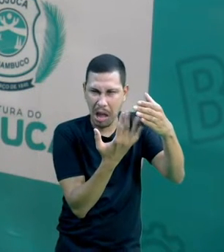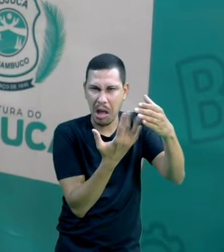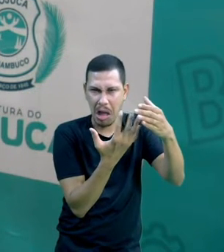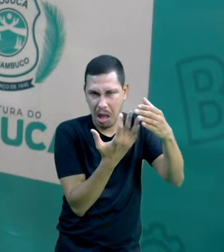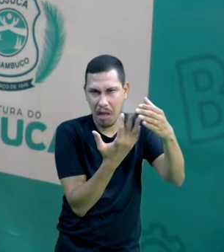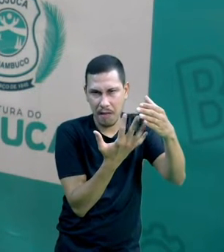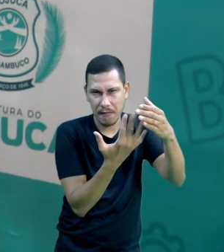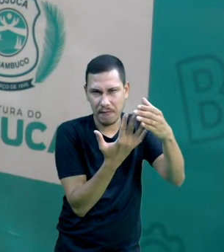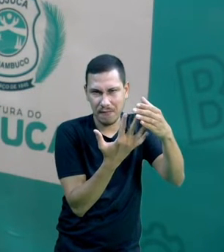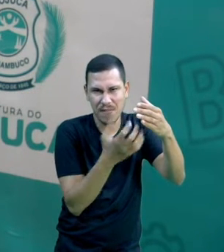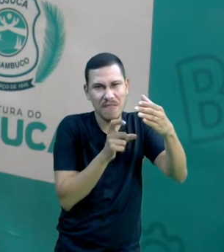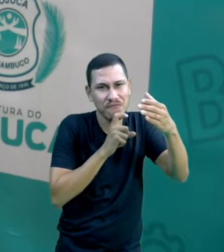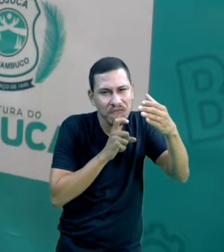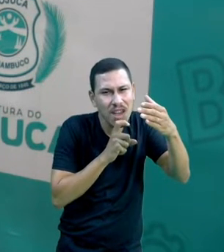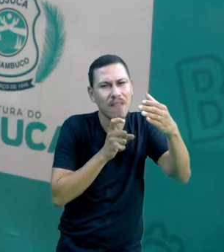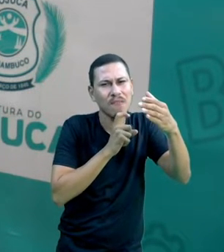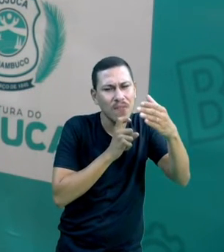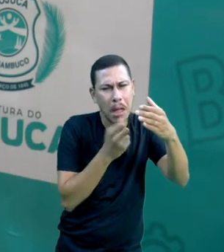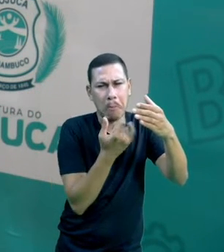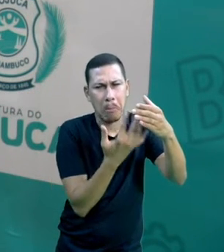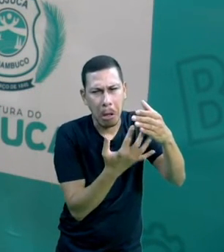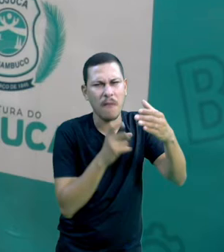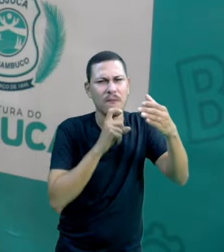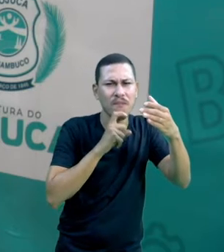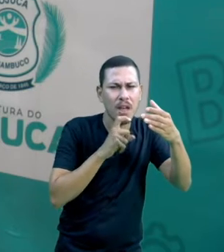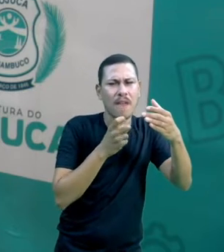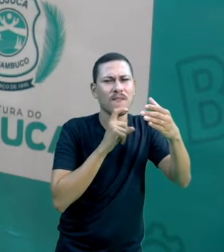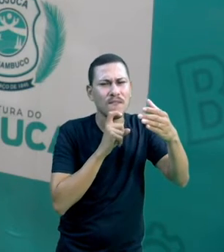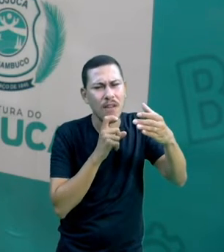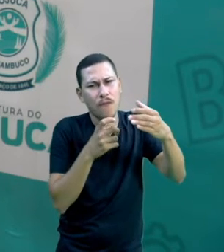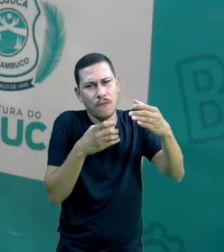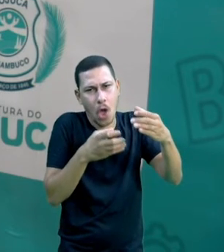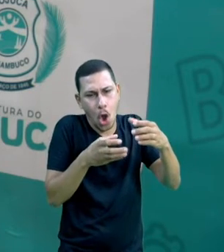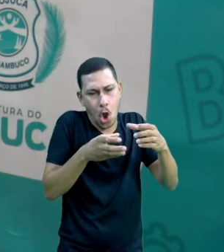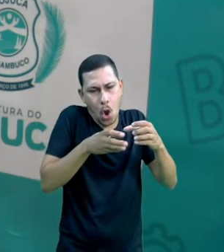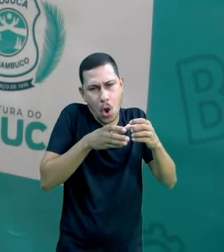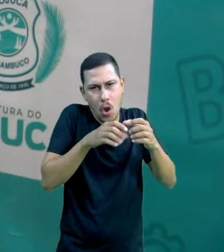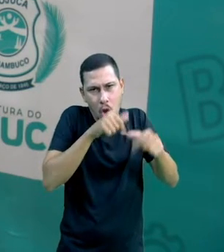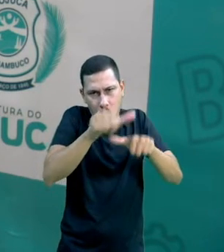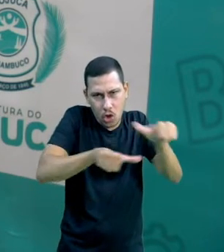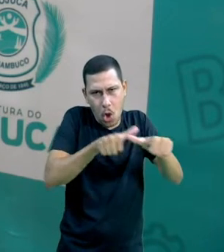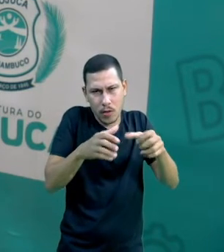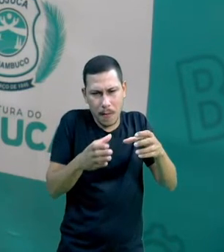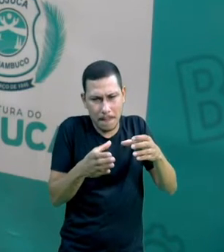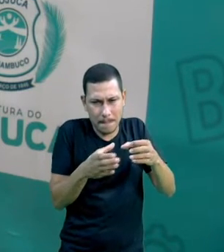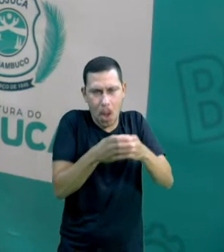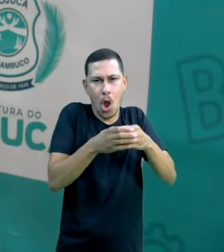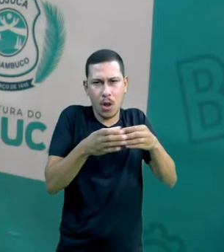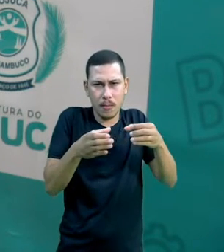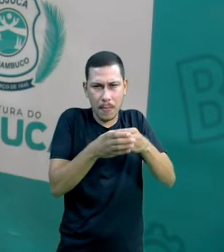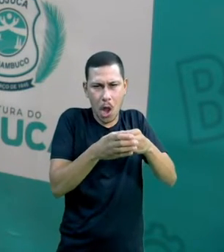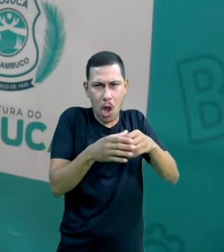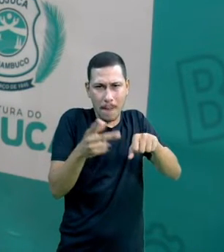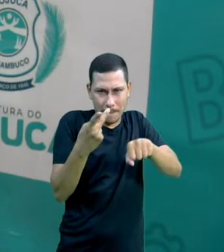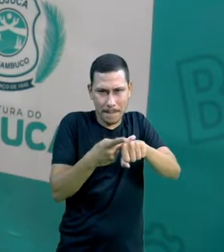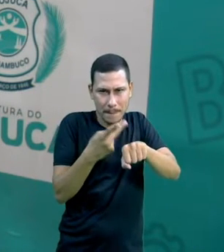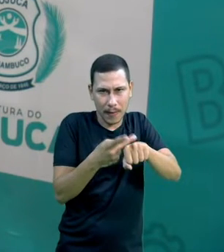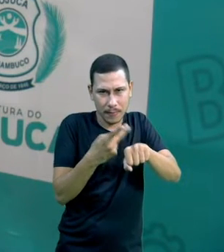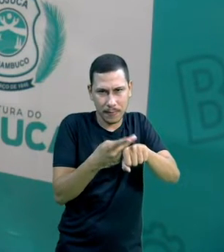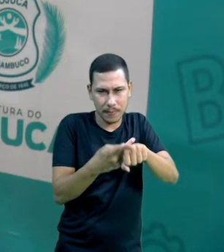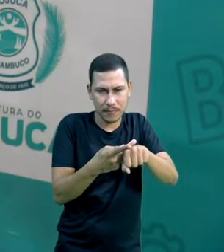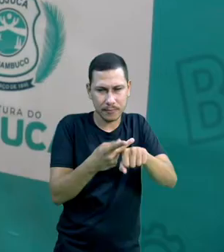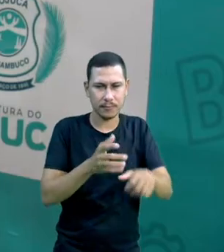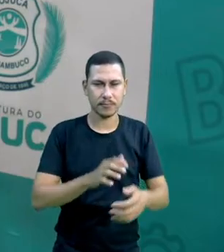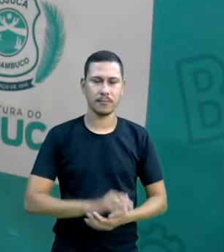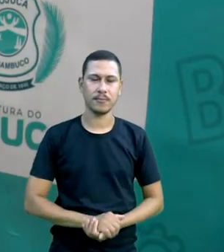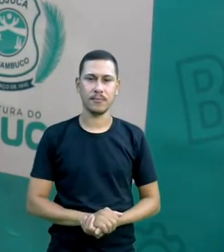esfriar e começa a endurecer. E com isso, então, ele forma uma rocha magmática intrusiva.